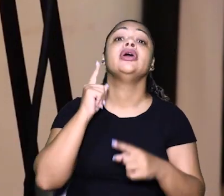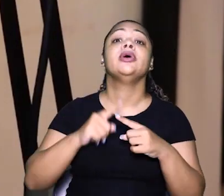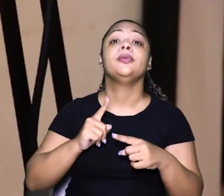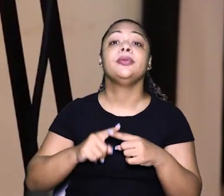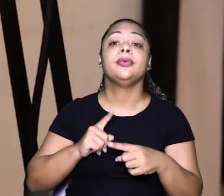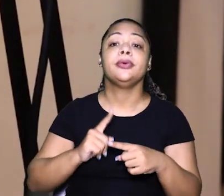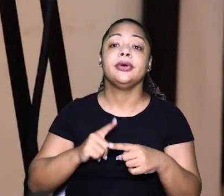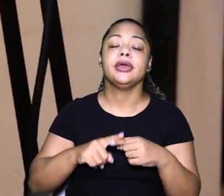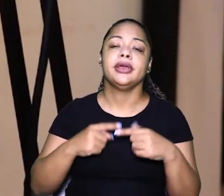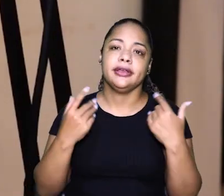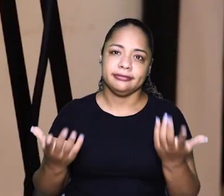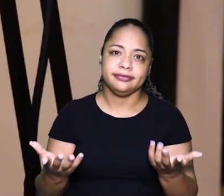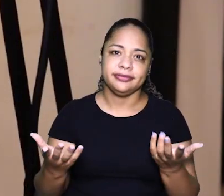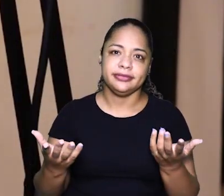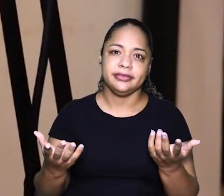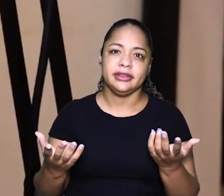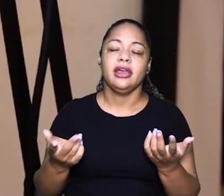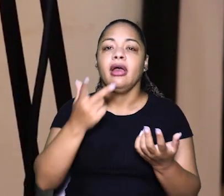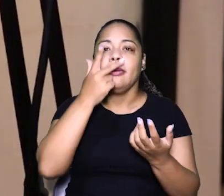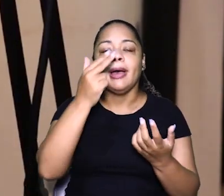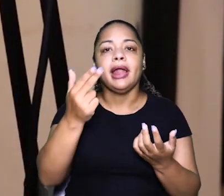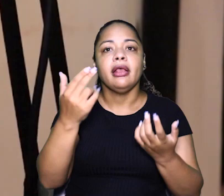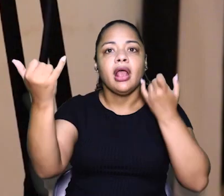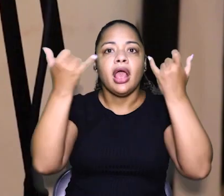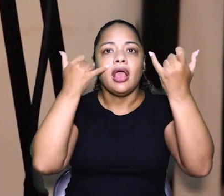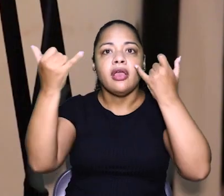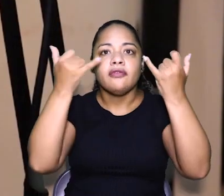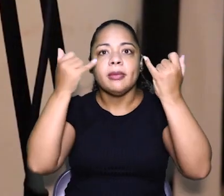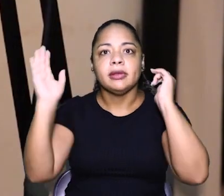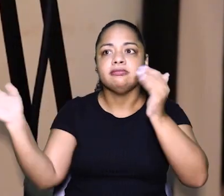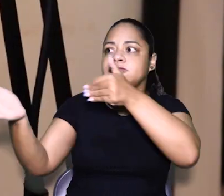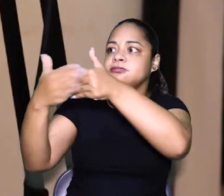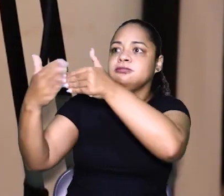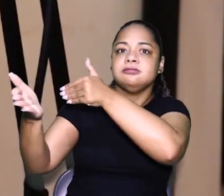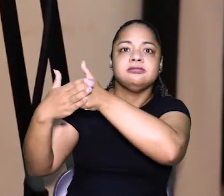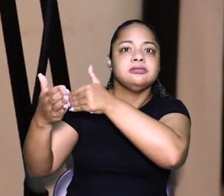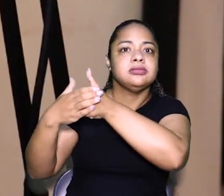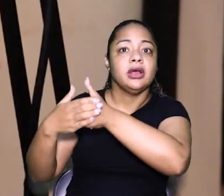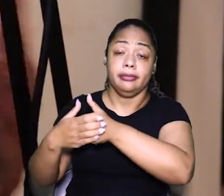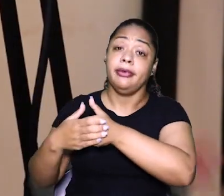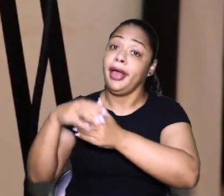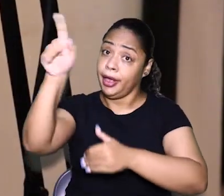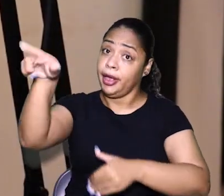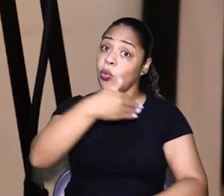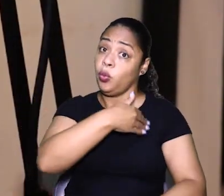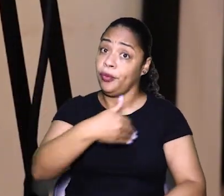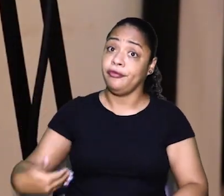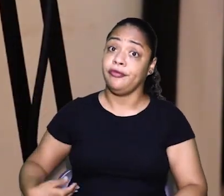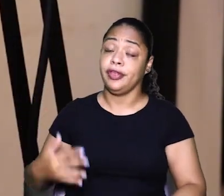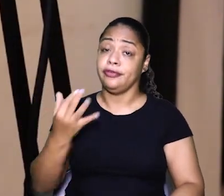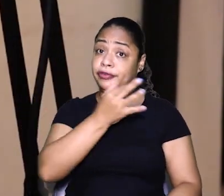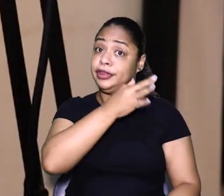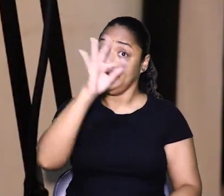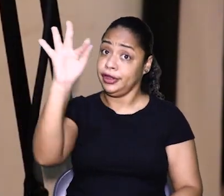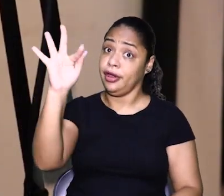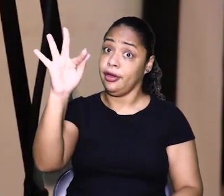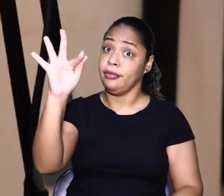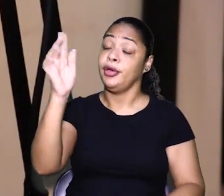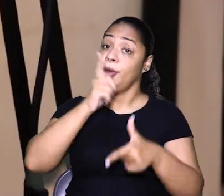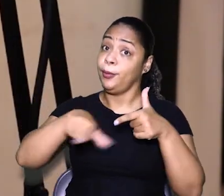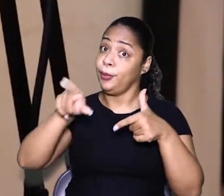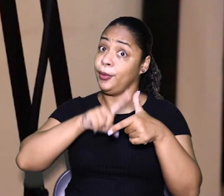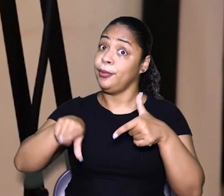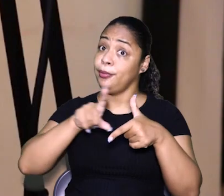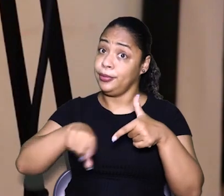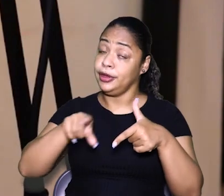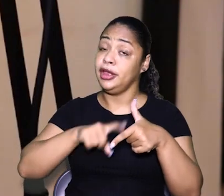por essa campanha de desinformação que vem do governo federal. Então, esse é o grande problema